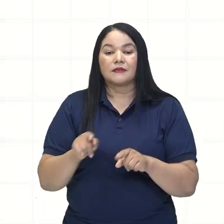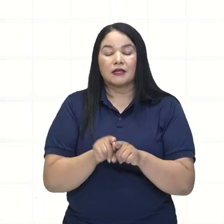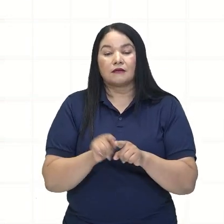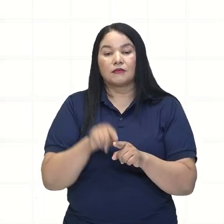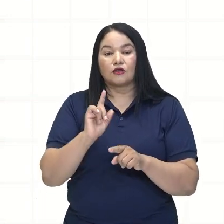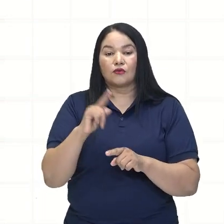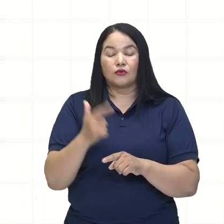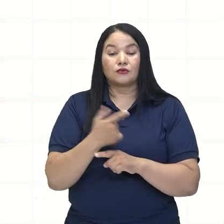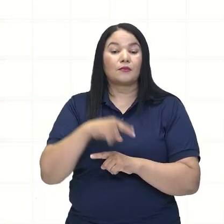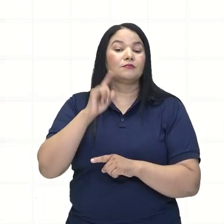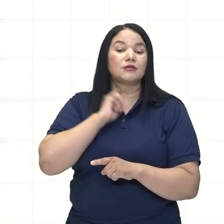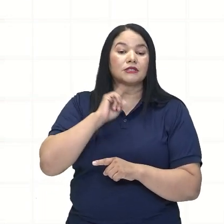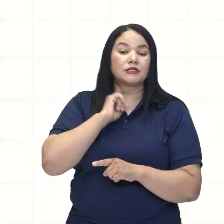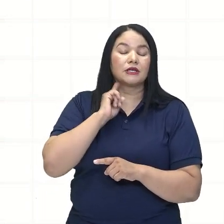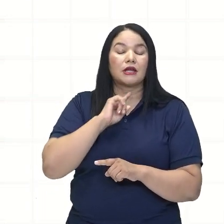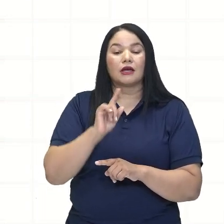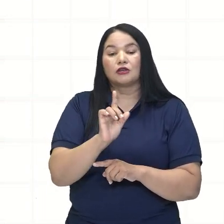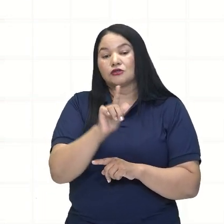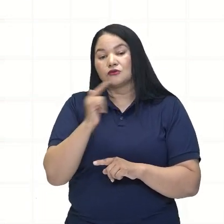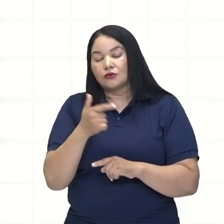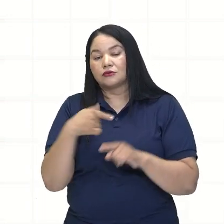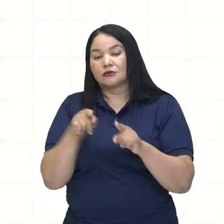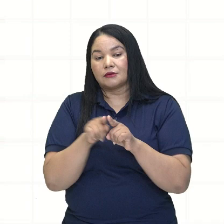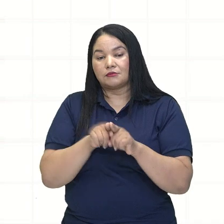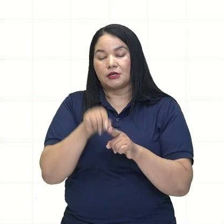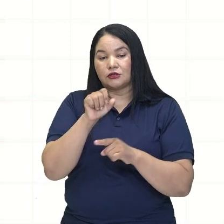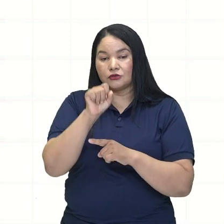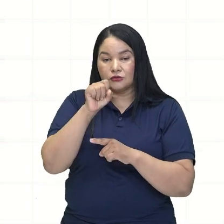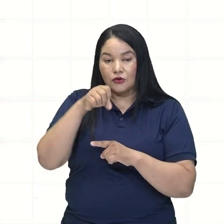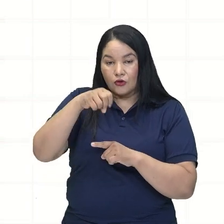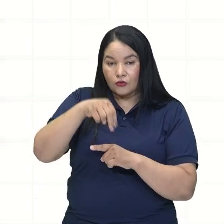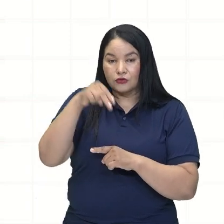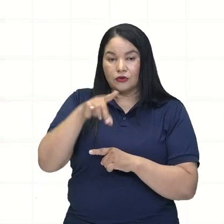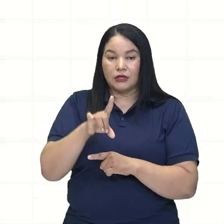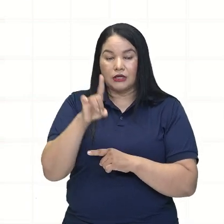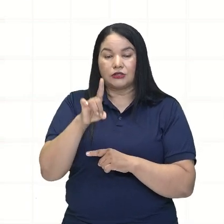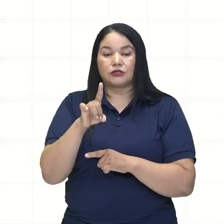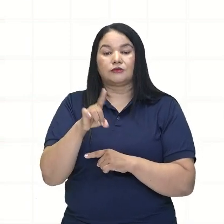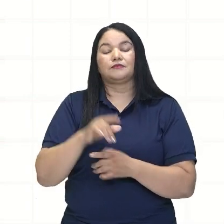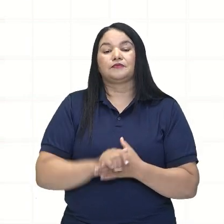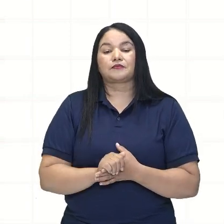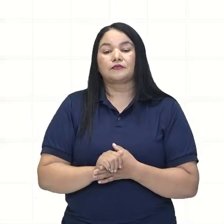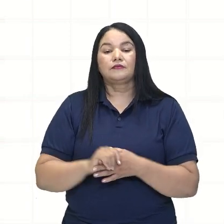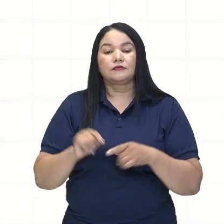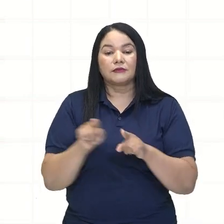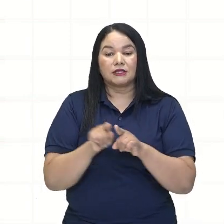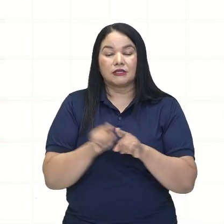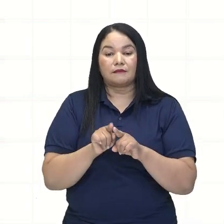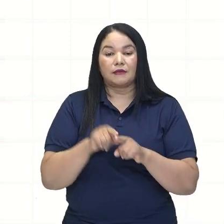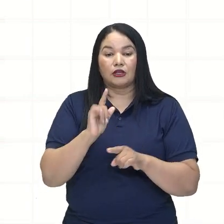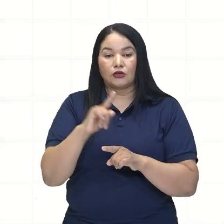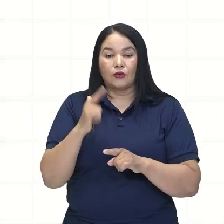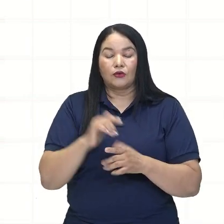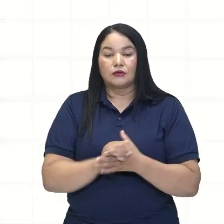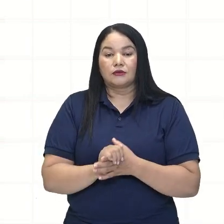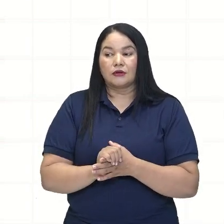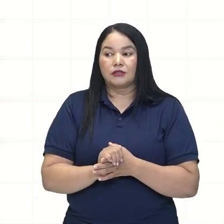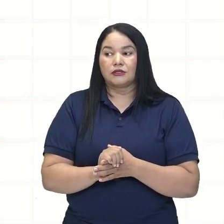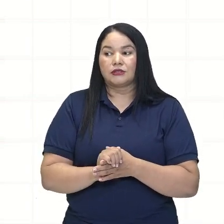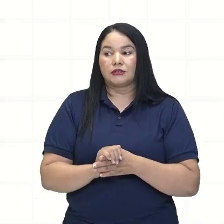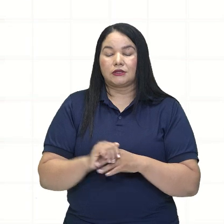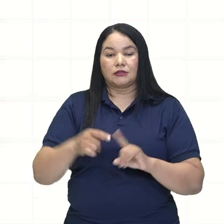Gerais, atravessando ali o nordeste brasileiro, né. Temos também a do Tocantins, Araguaia e